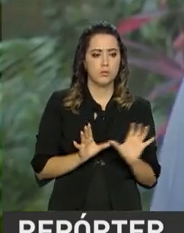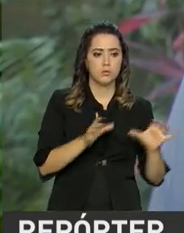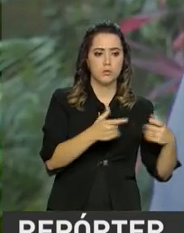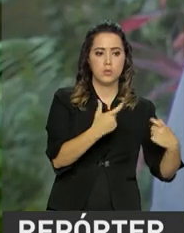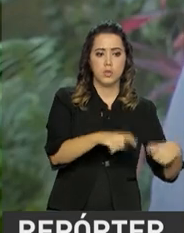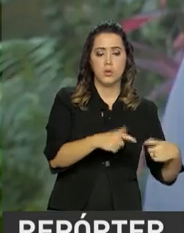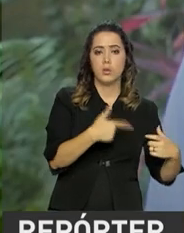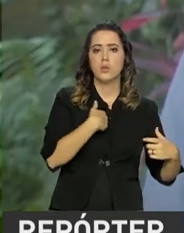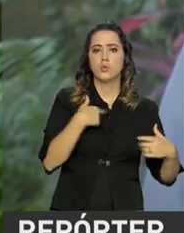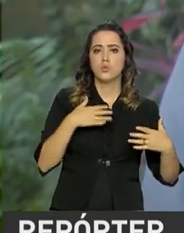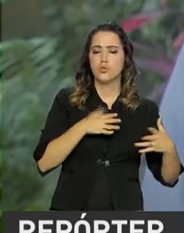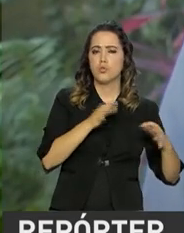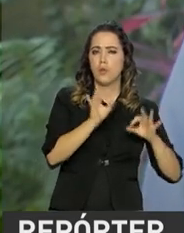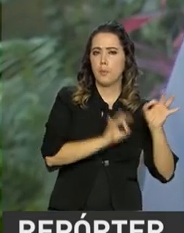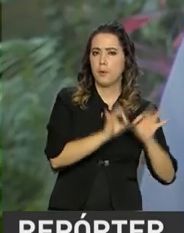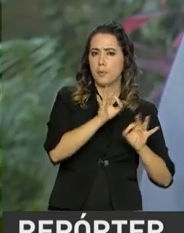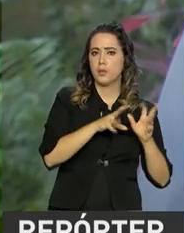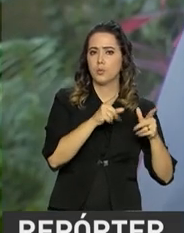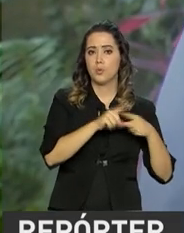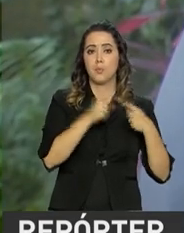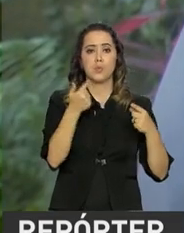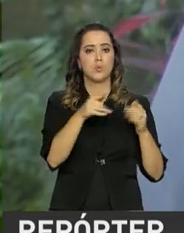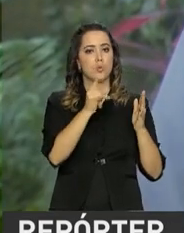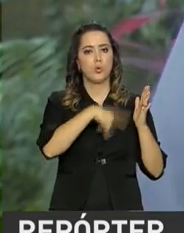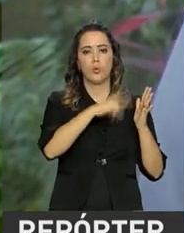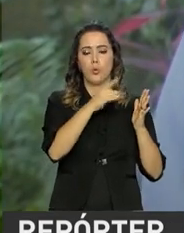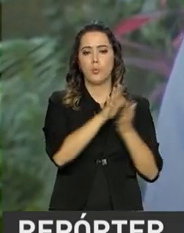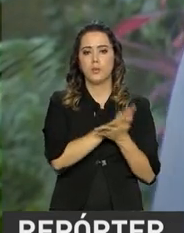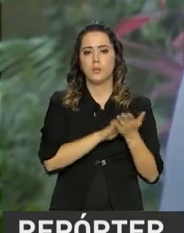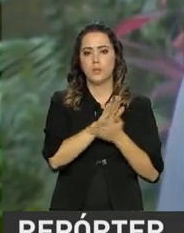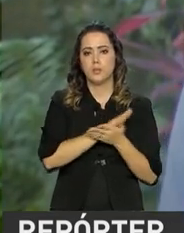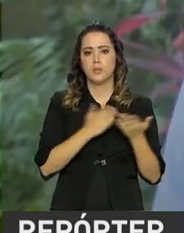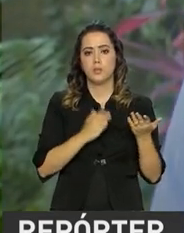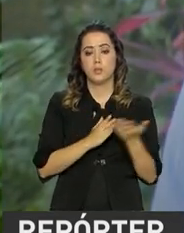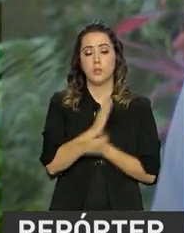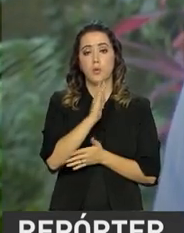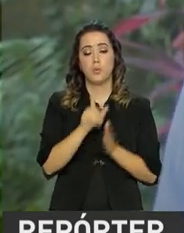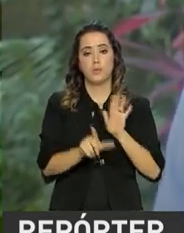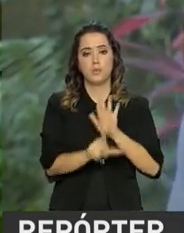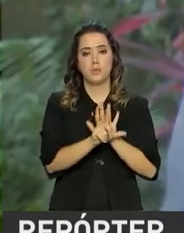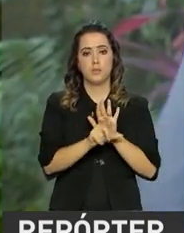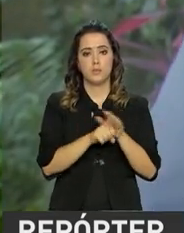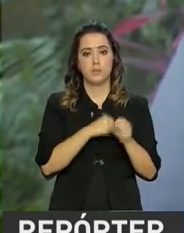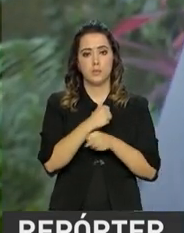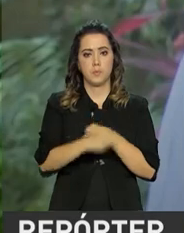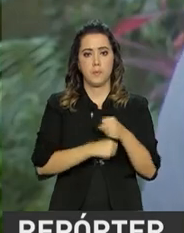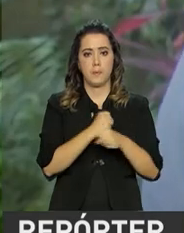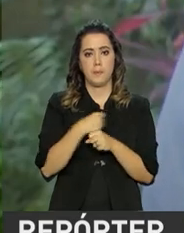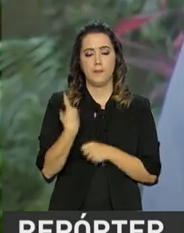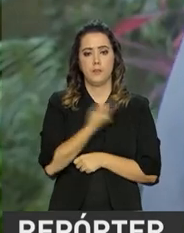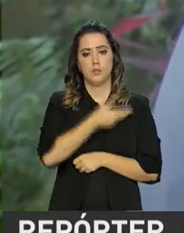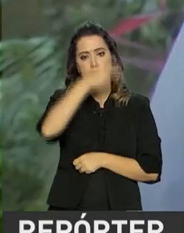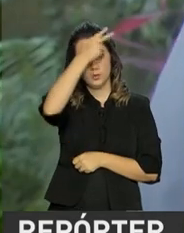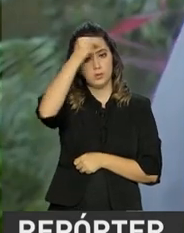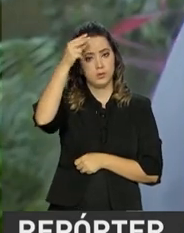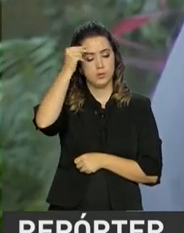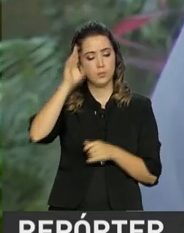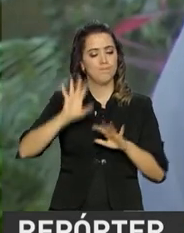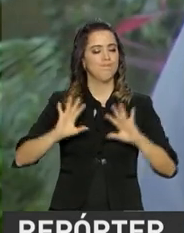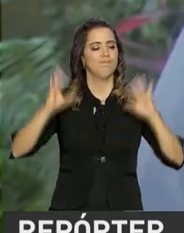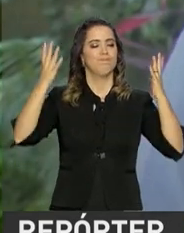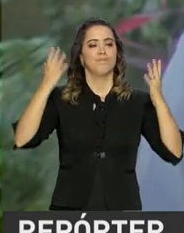casa, mas até hoje não tinham o título de propriedade. Com a lei aprovada no Congresso ano passado, todos nós prefeitos estamos